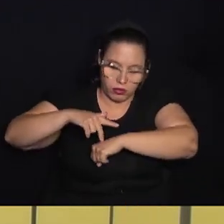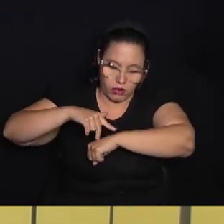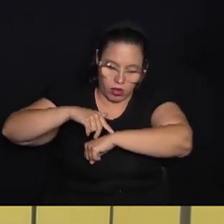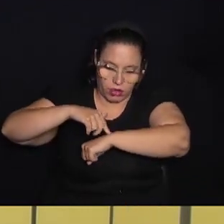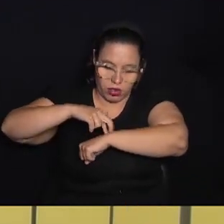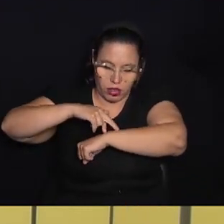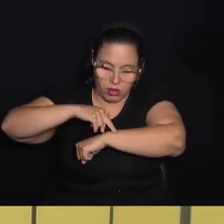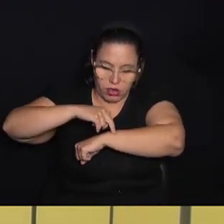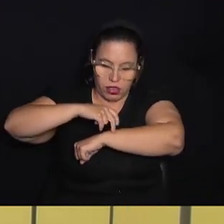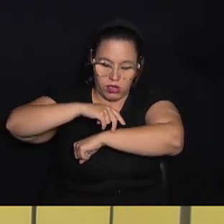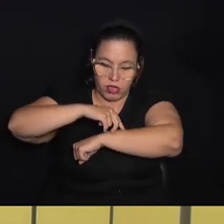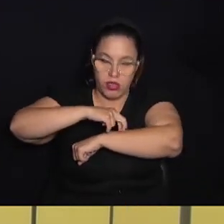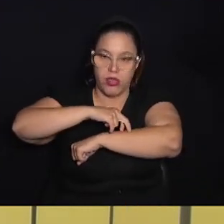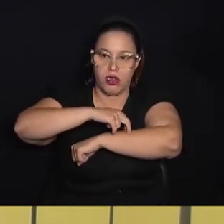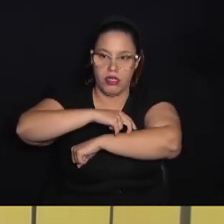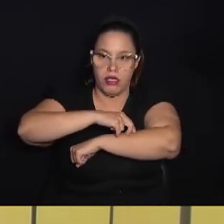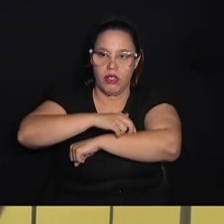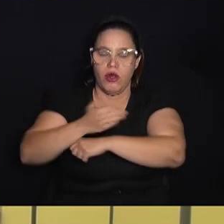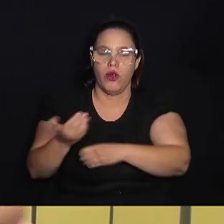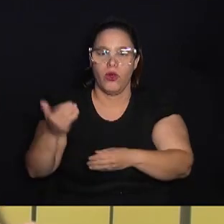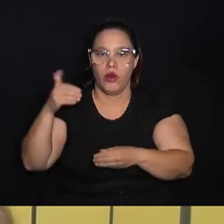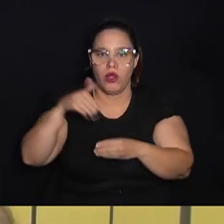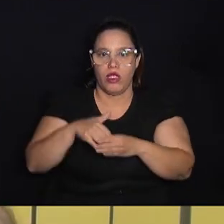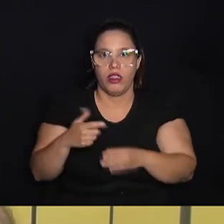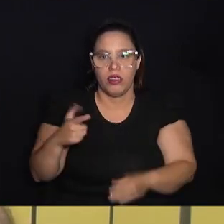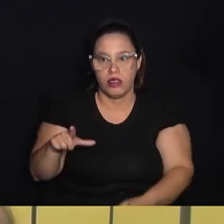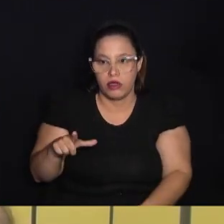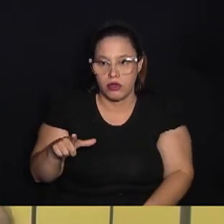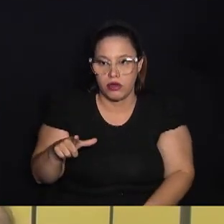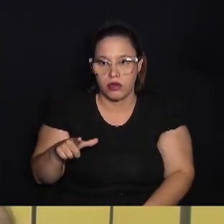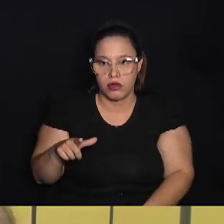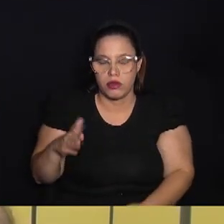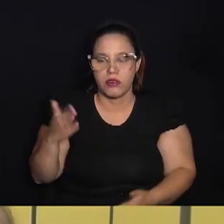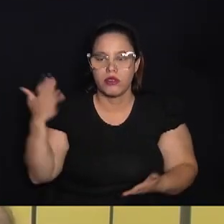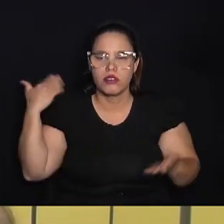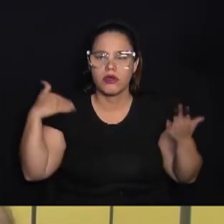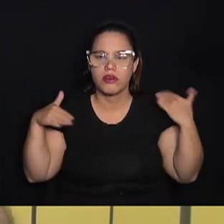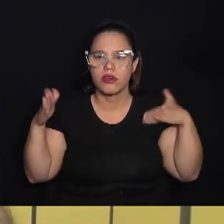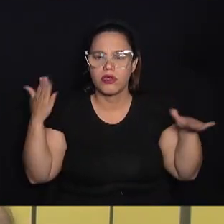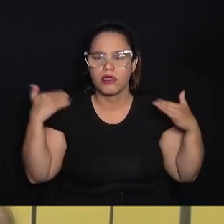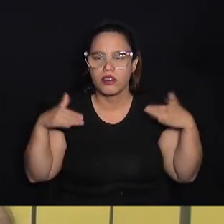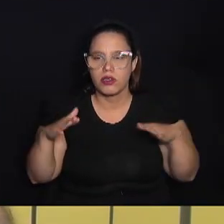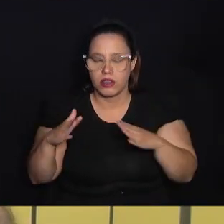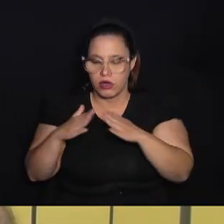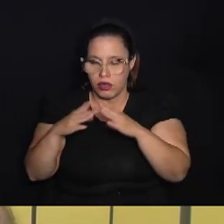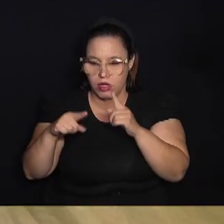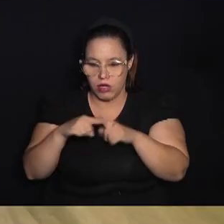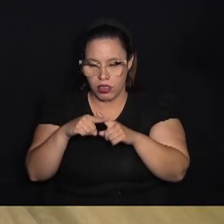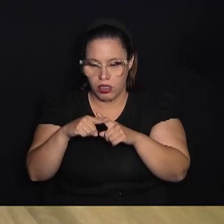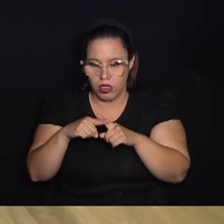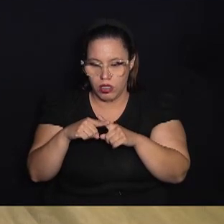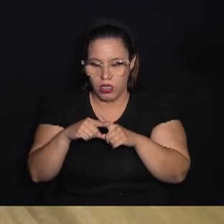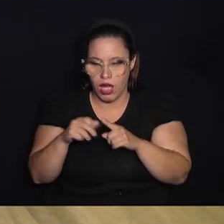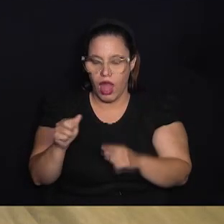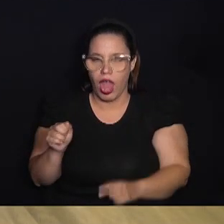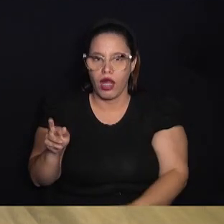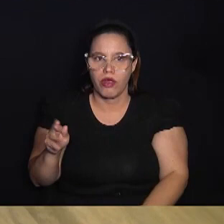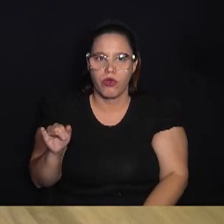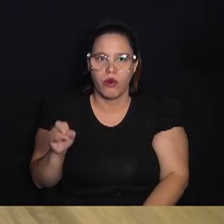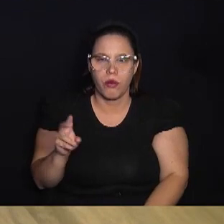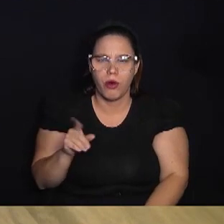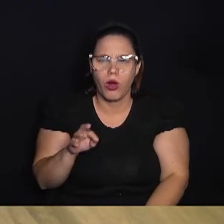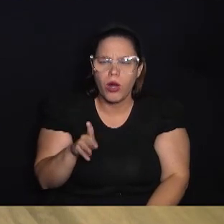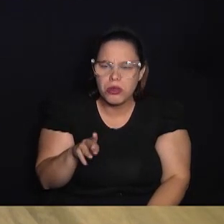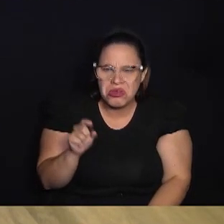estigmatizados trazer de novo esse de fazer uma pergunta os passeios aqui no Cemitério da Saudade são assombrosos ou não o pessoal pode ir na boa